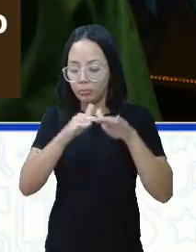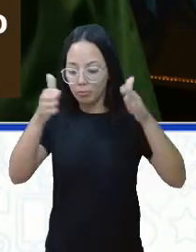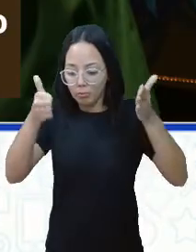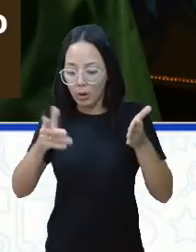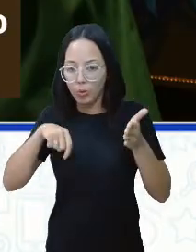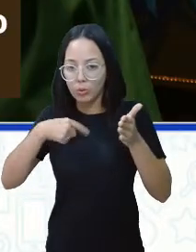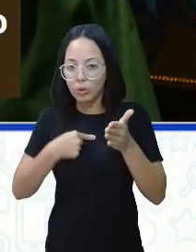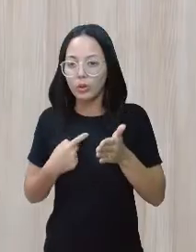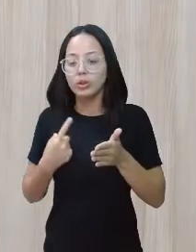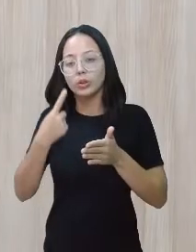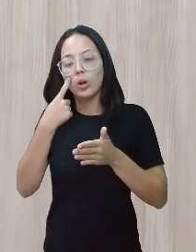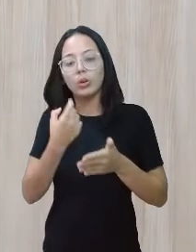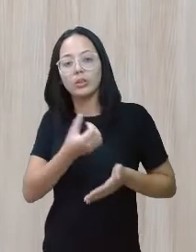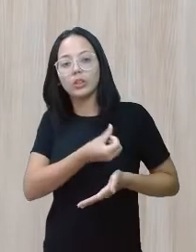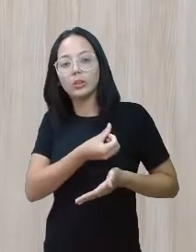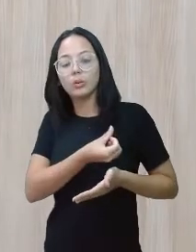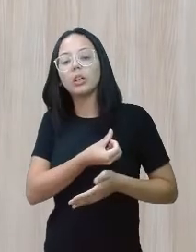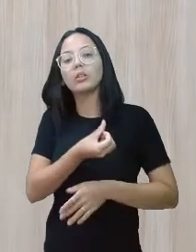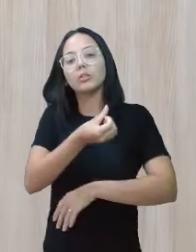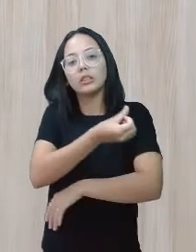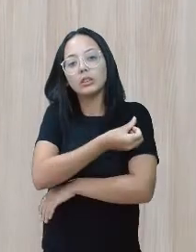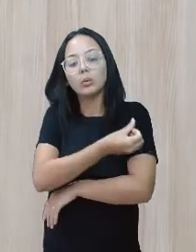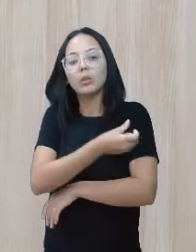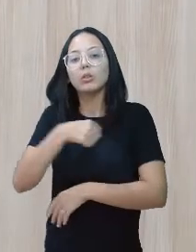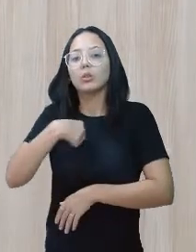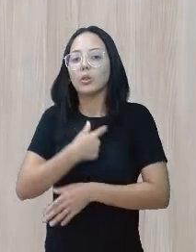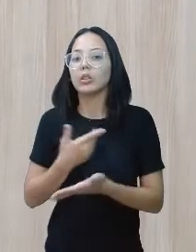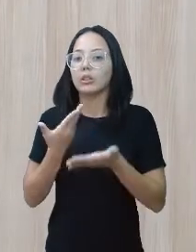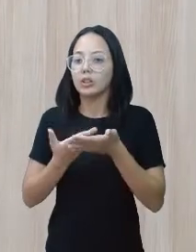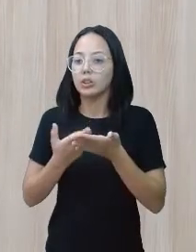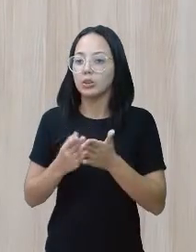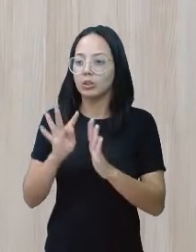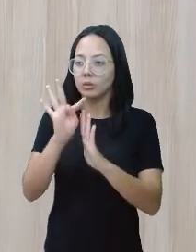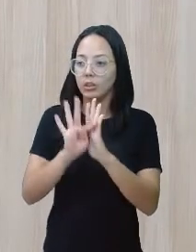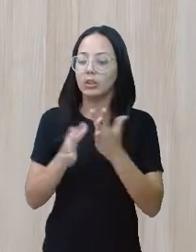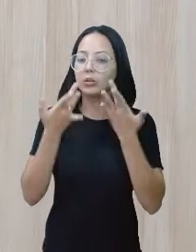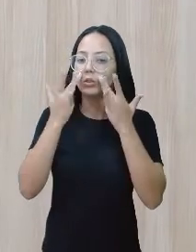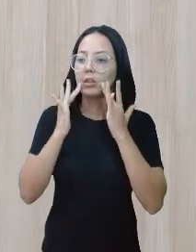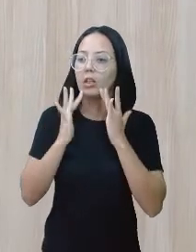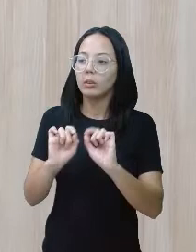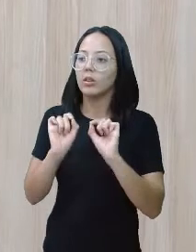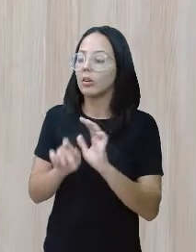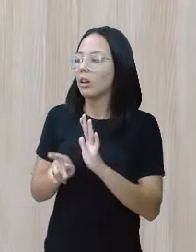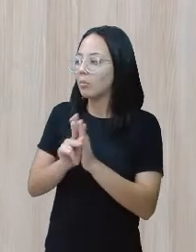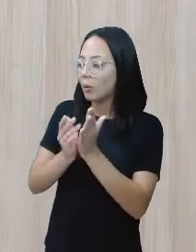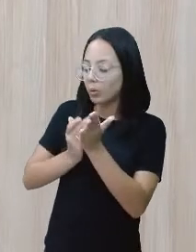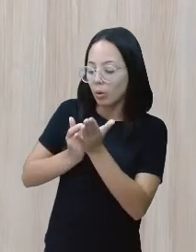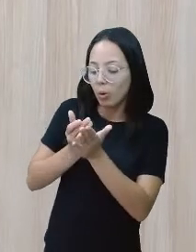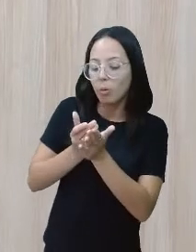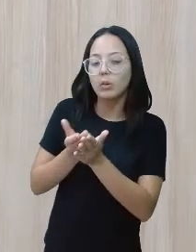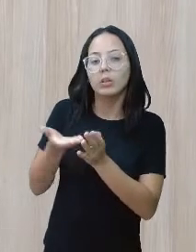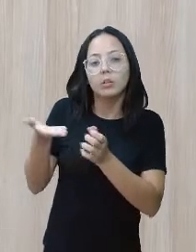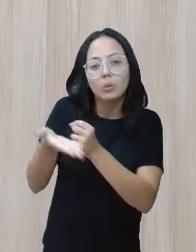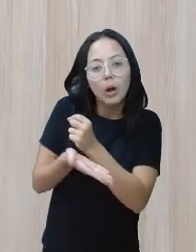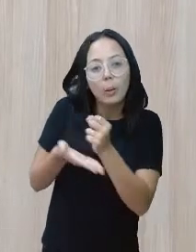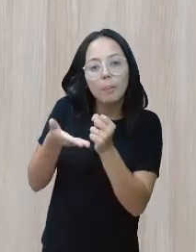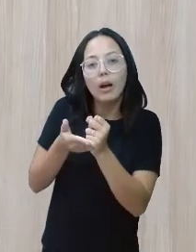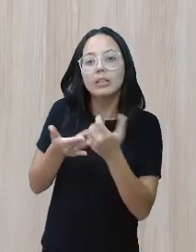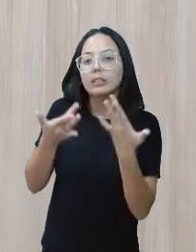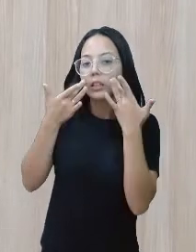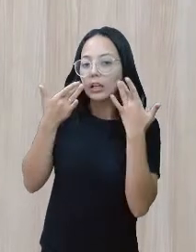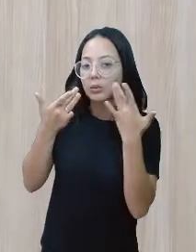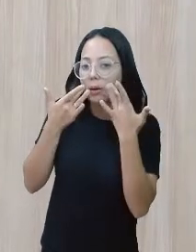no sexto ano, a gente estuda que o texto dramático, né? Que o texto dramático é a fonte, muitas vezes, das